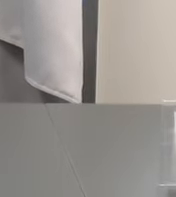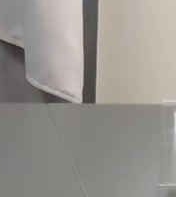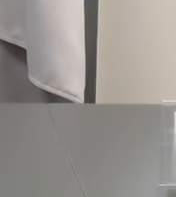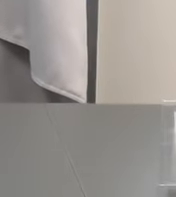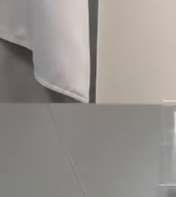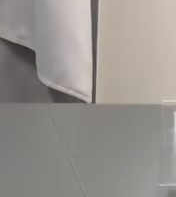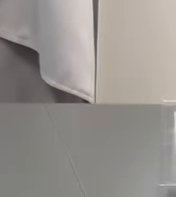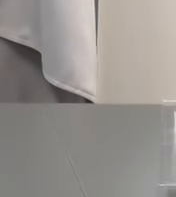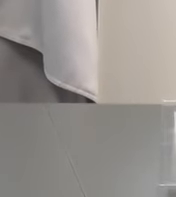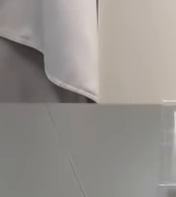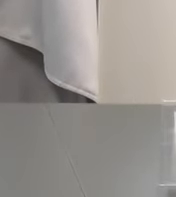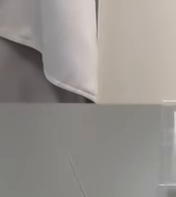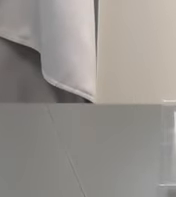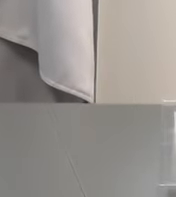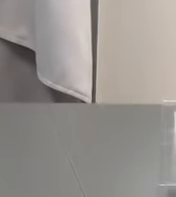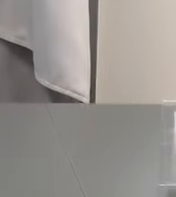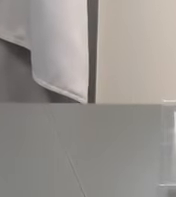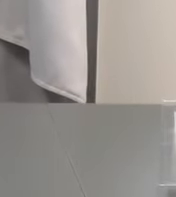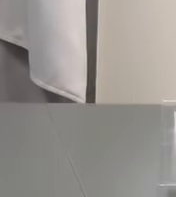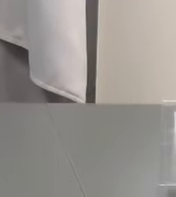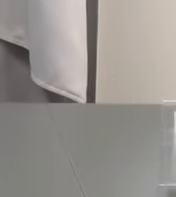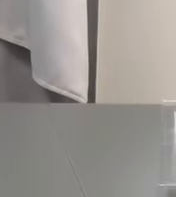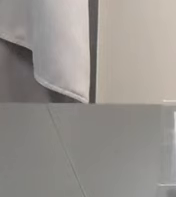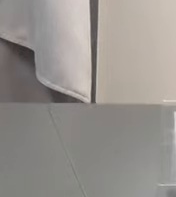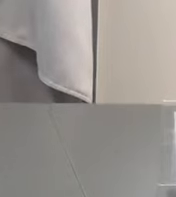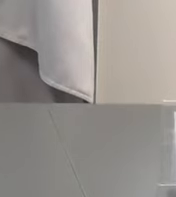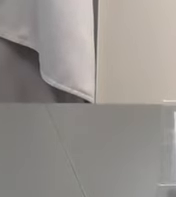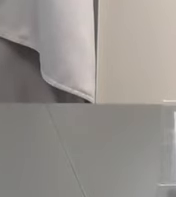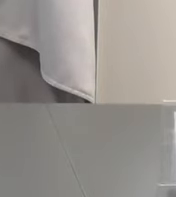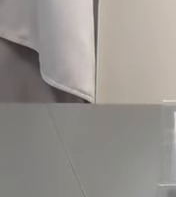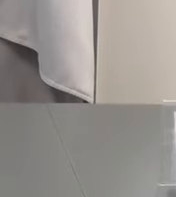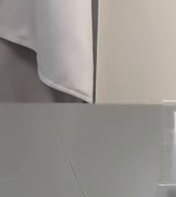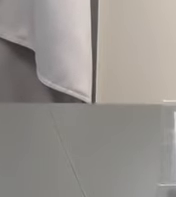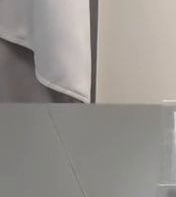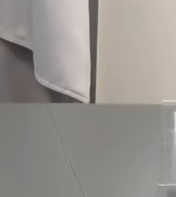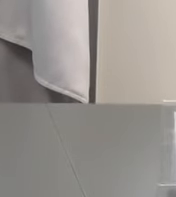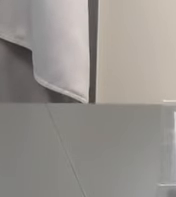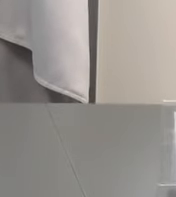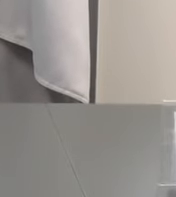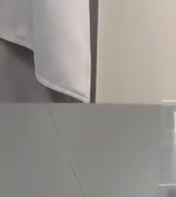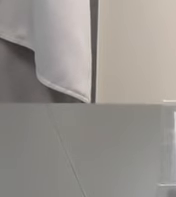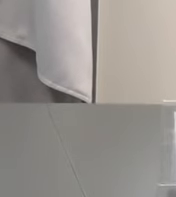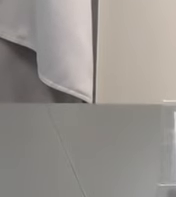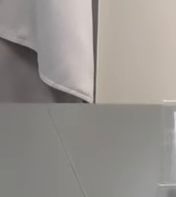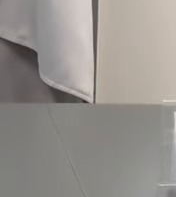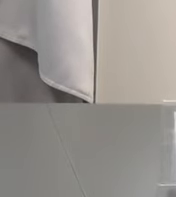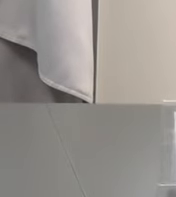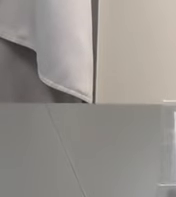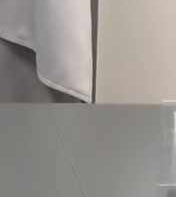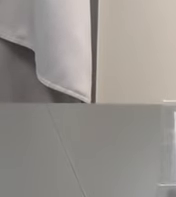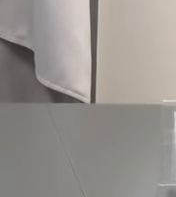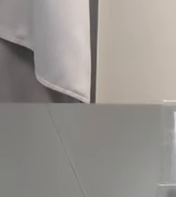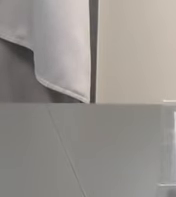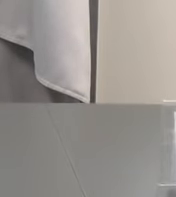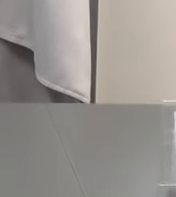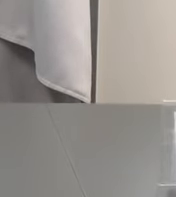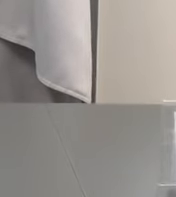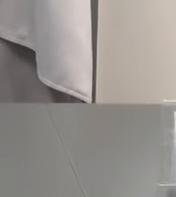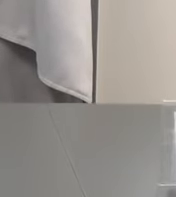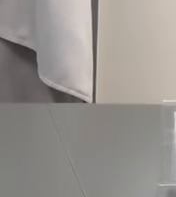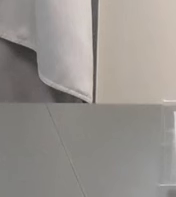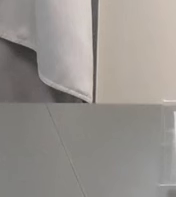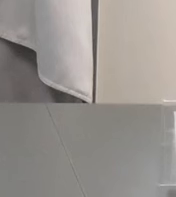Pacheco é pela legalidade. Em para discussão. Discutir. Para discutir, deputado Carlos. Para discutir, Vitor. Presidente. Presidente e